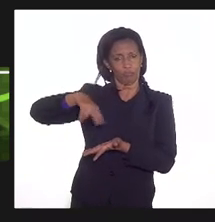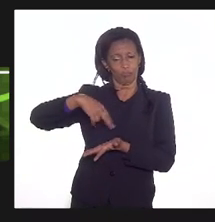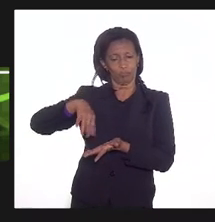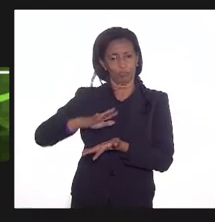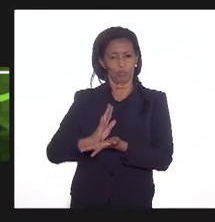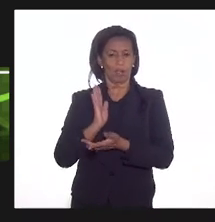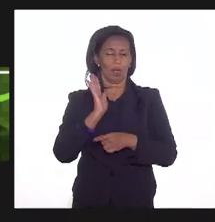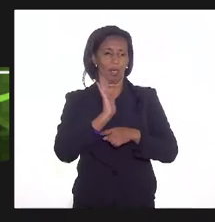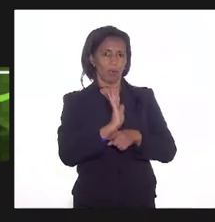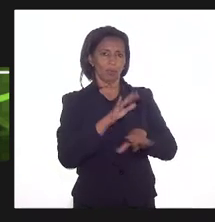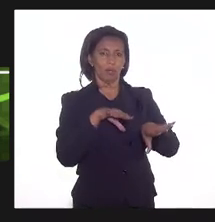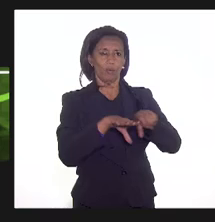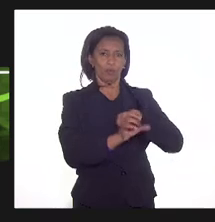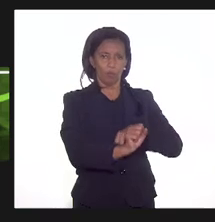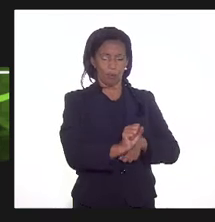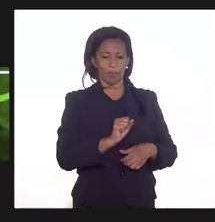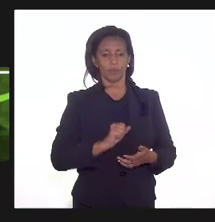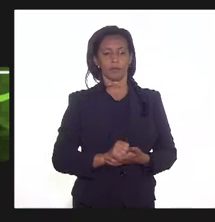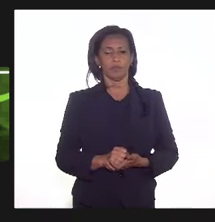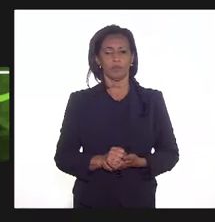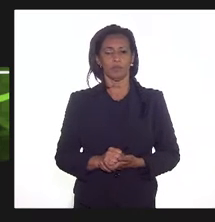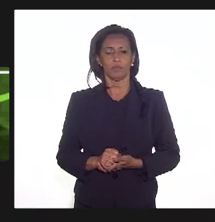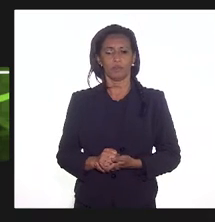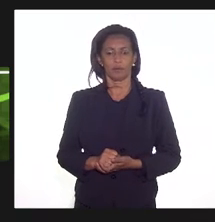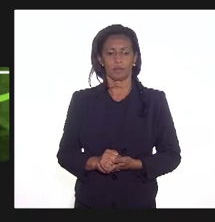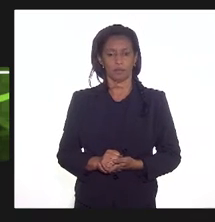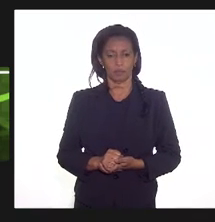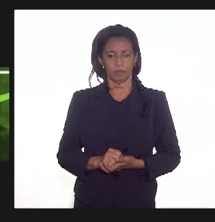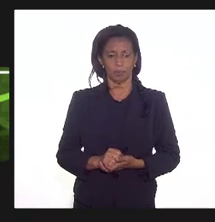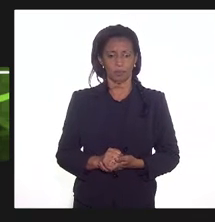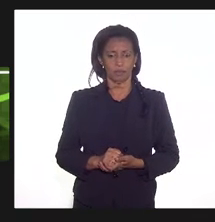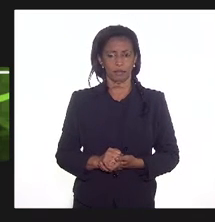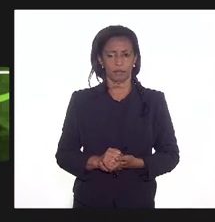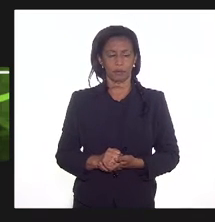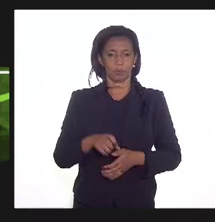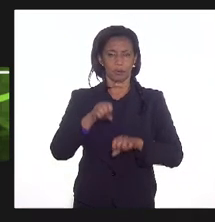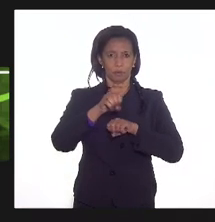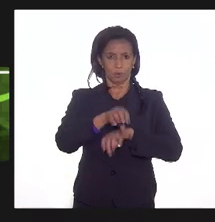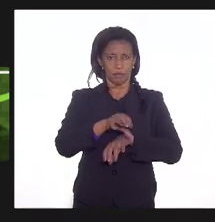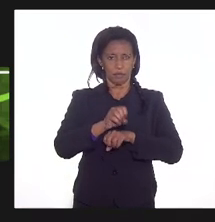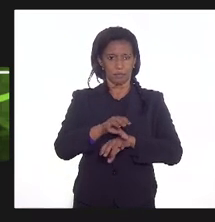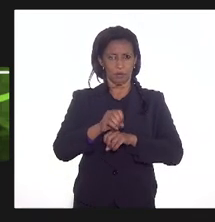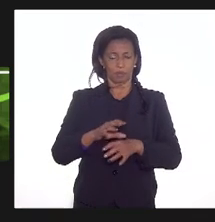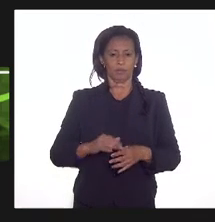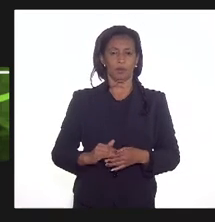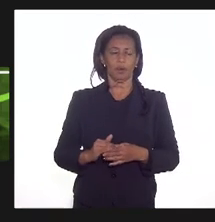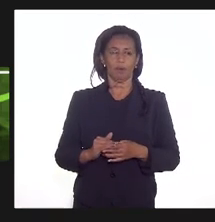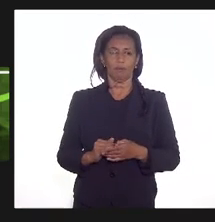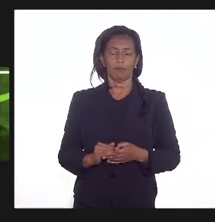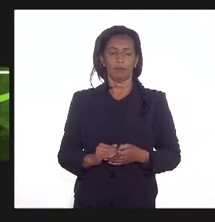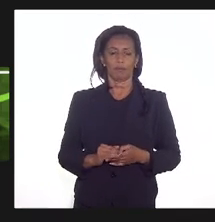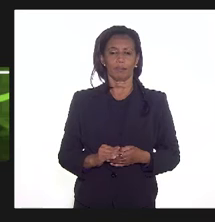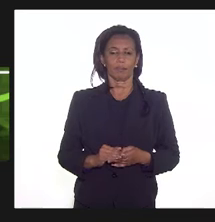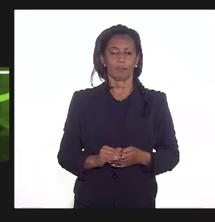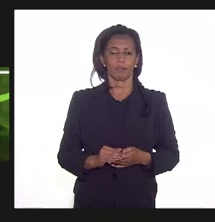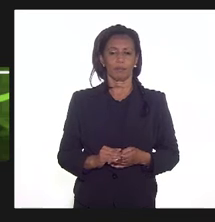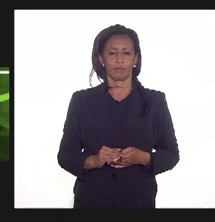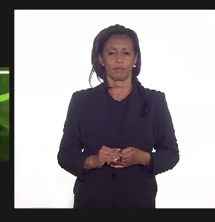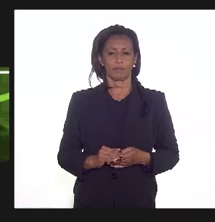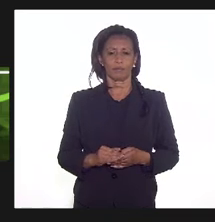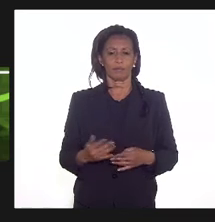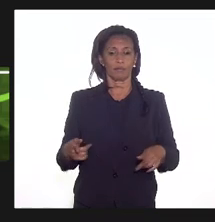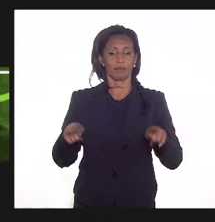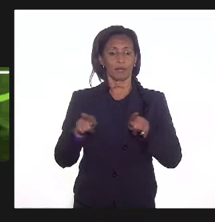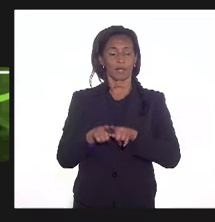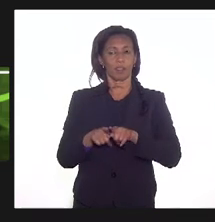uma uma formação de de educacional né acima de tudo e a